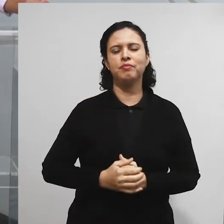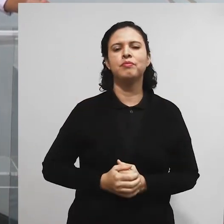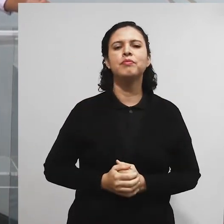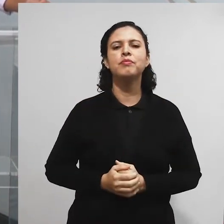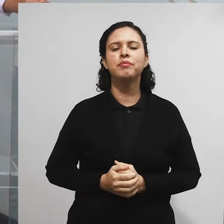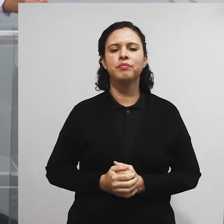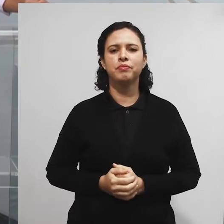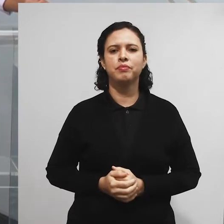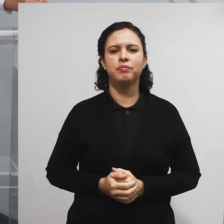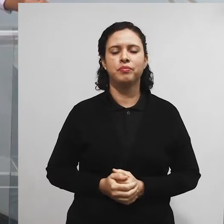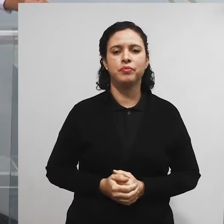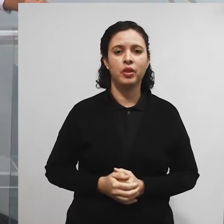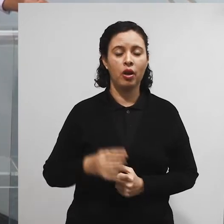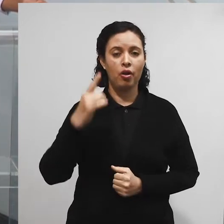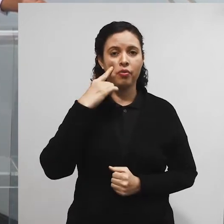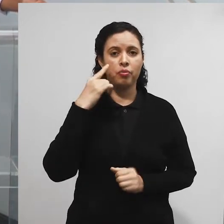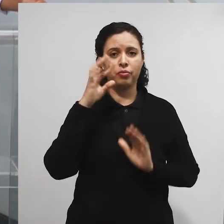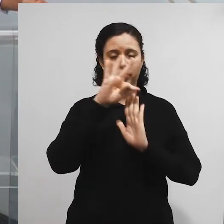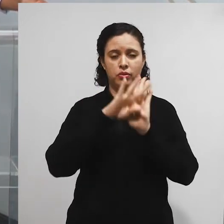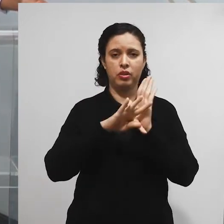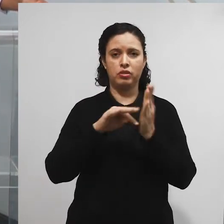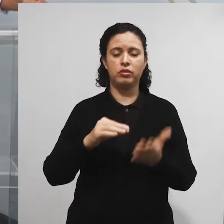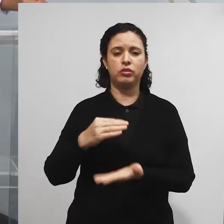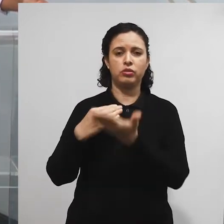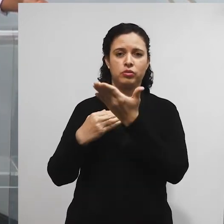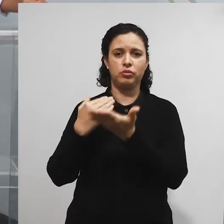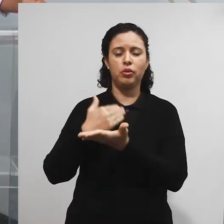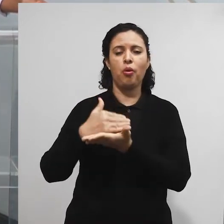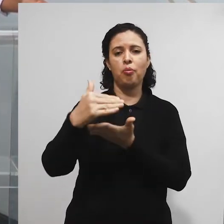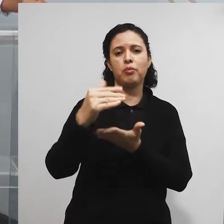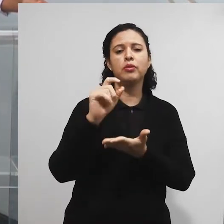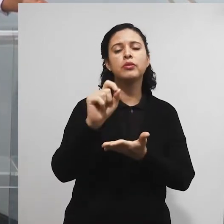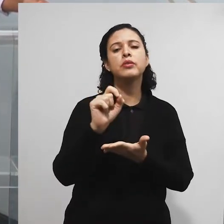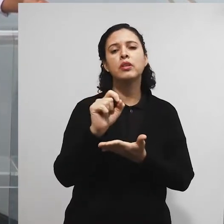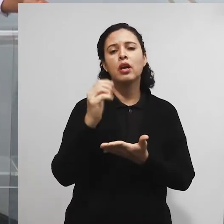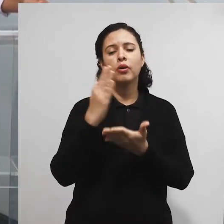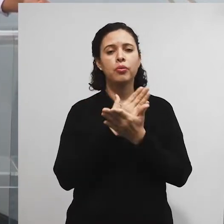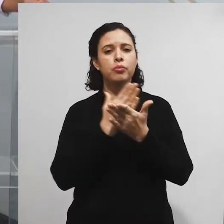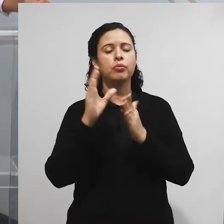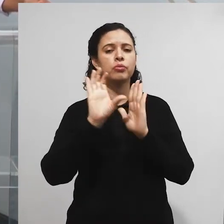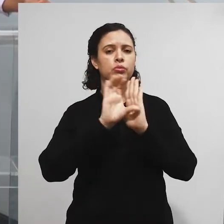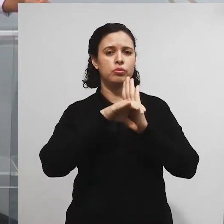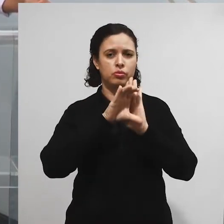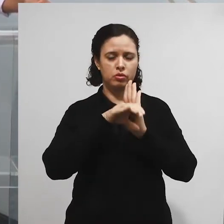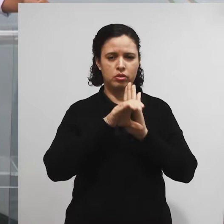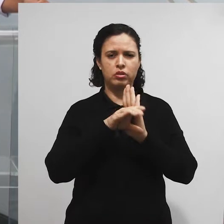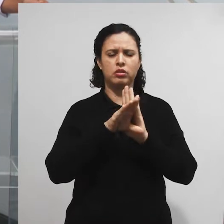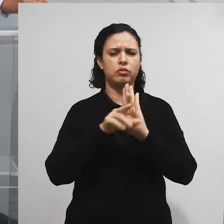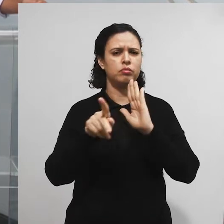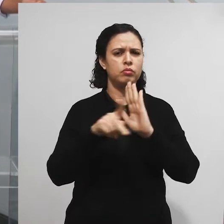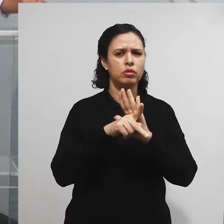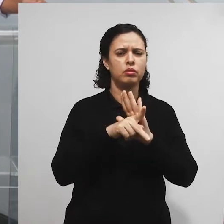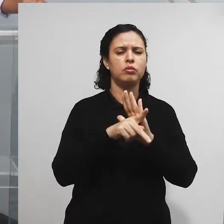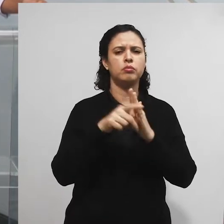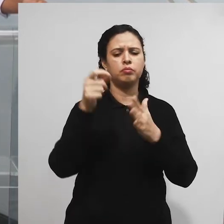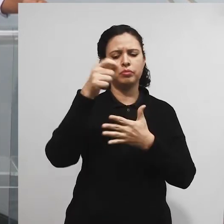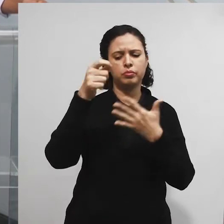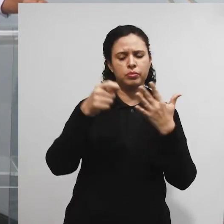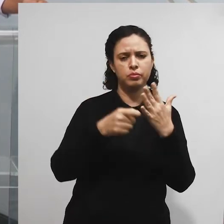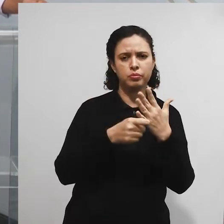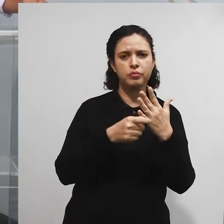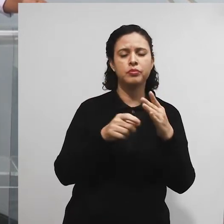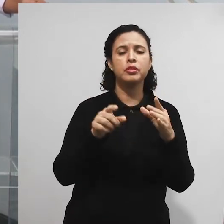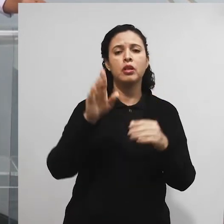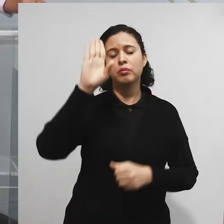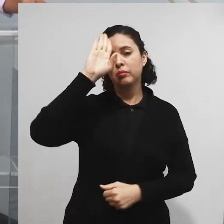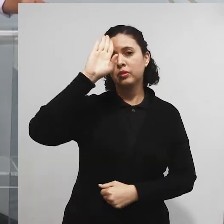antropologia. Vamos lá? Vamos para o texto para que a gente possa ter alguns conceitos centrais, alguns elementos